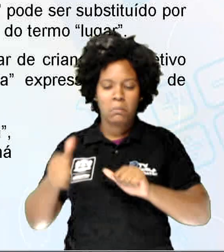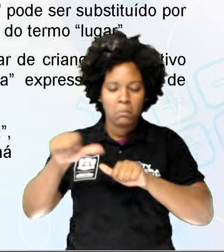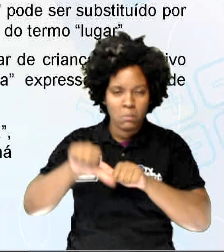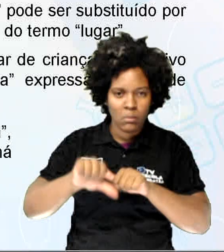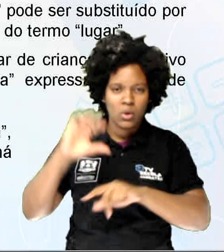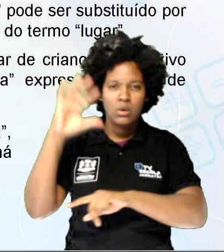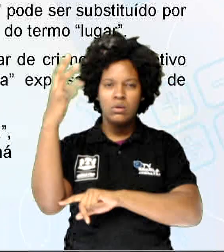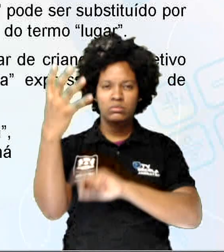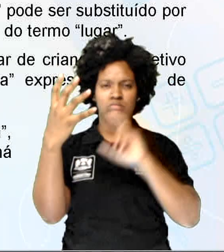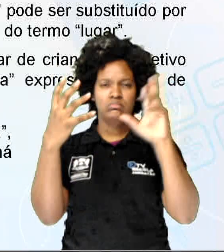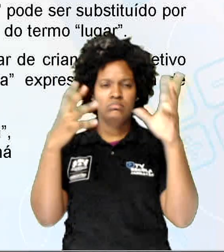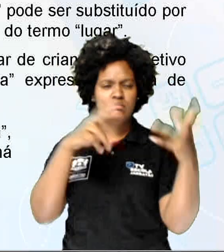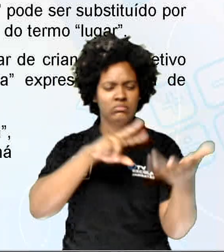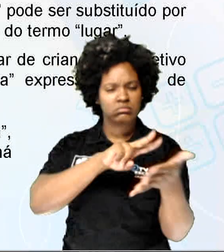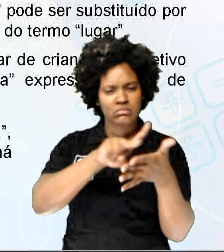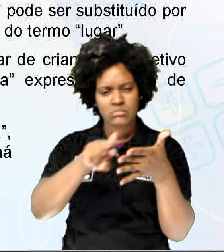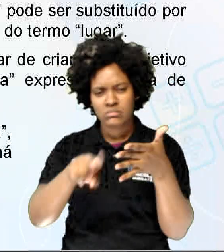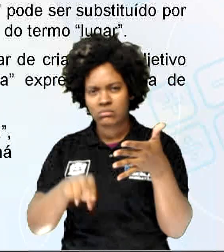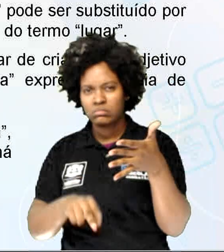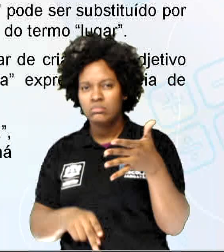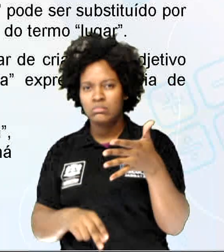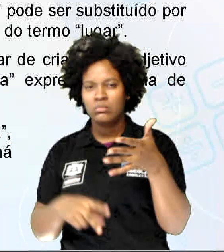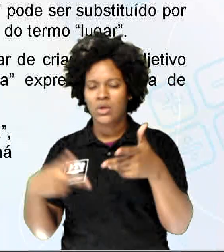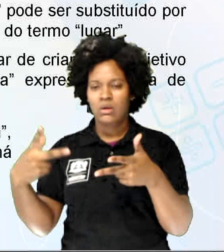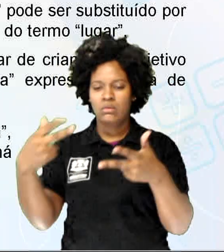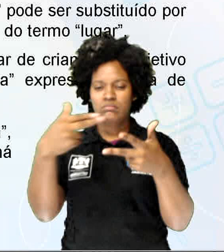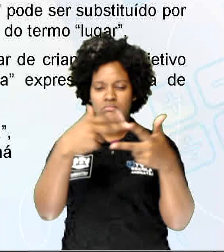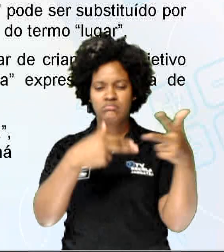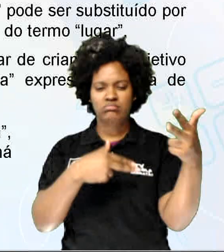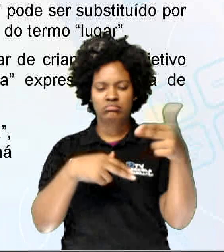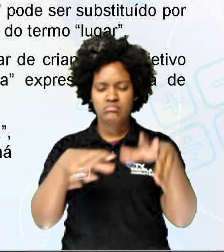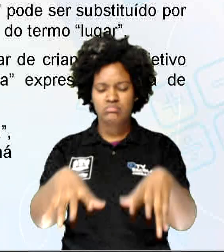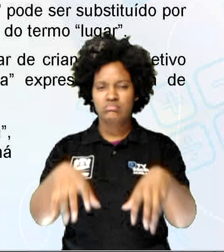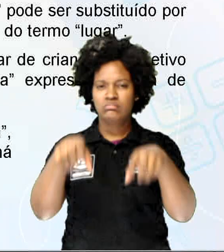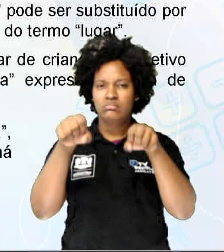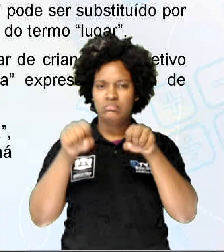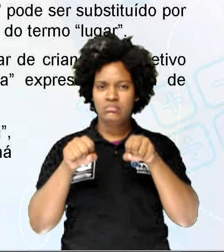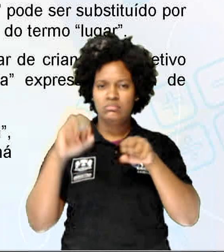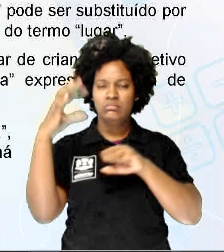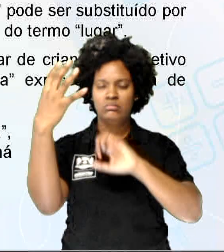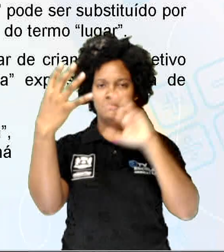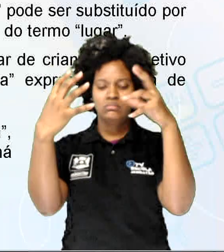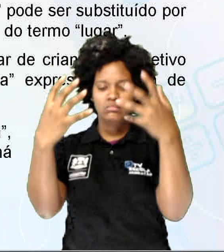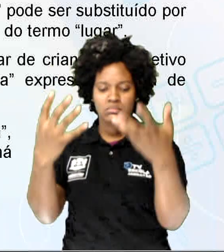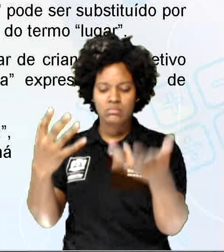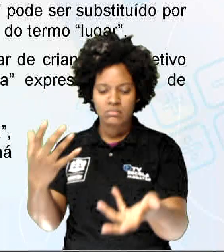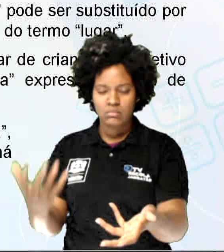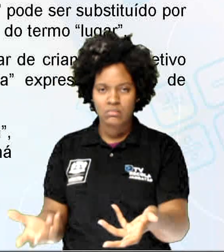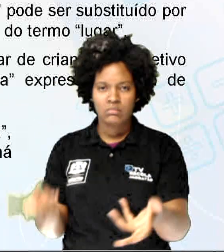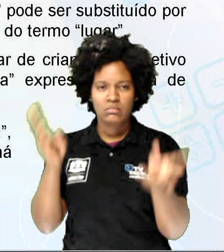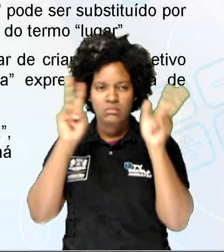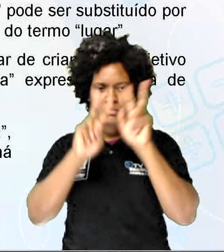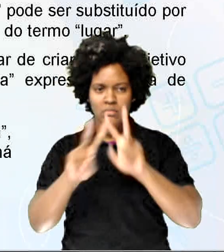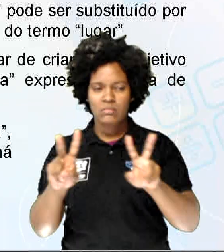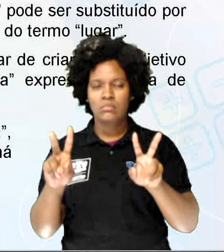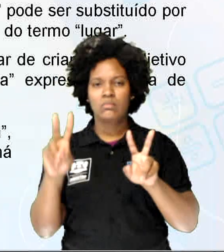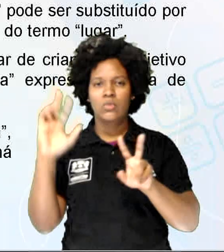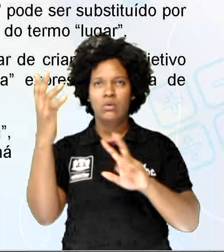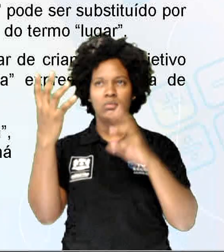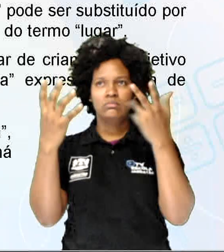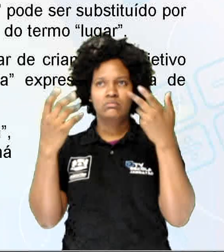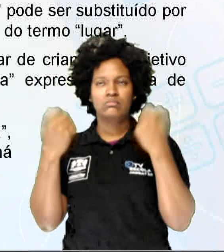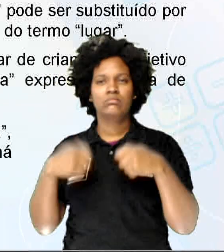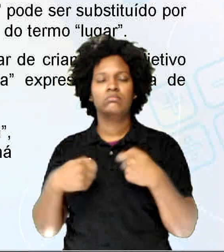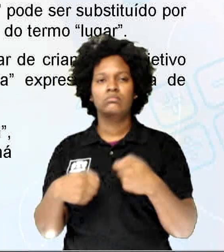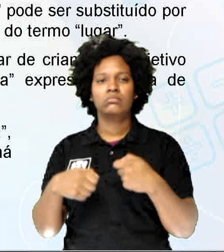são muitos, mas dentre eles, com certeza, é o corte, a extração da árvore. Então, isso mostra para a gente que as árvores elas precisavam realmente